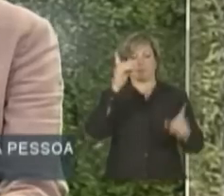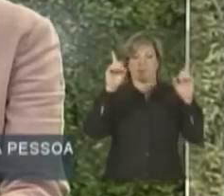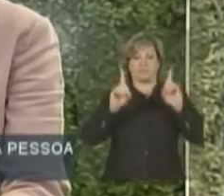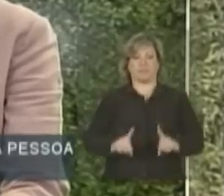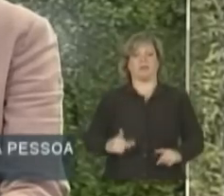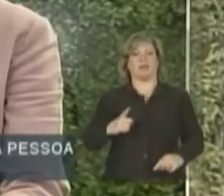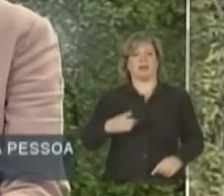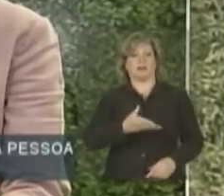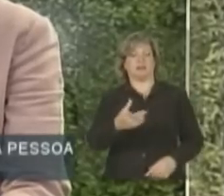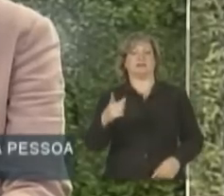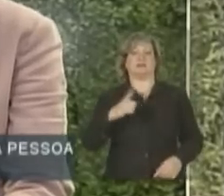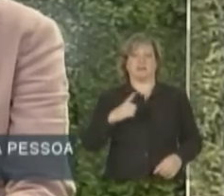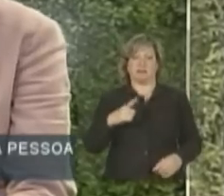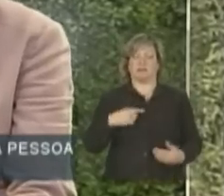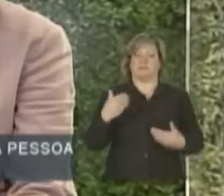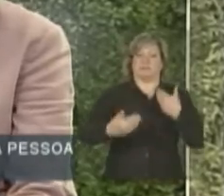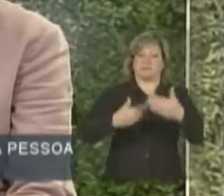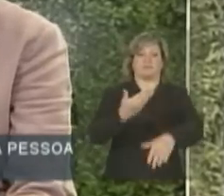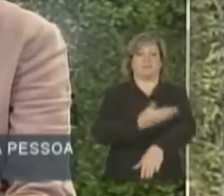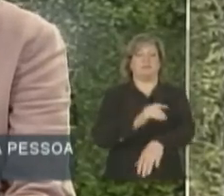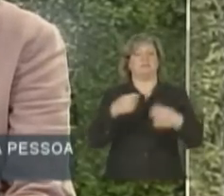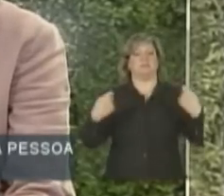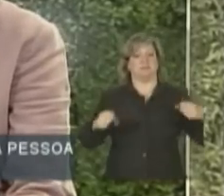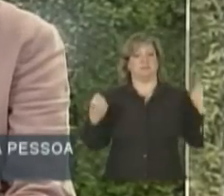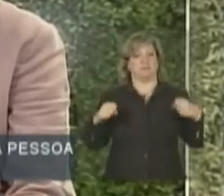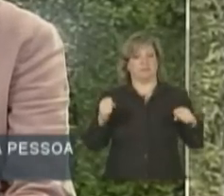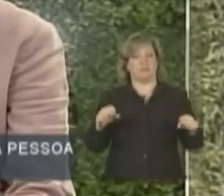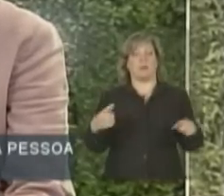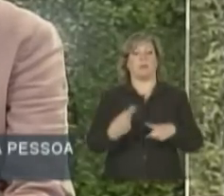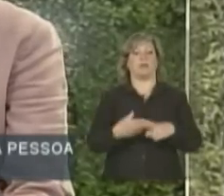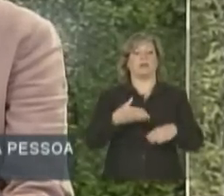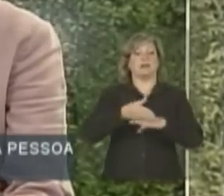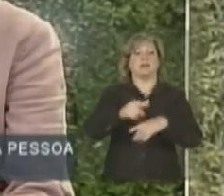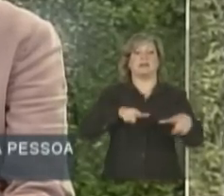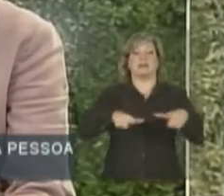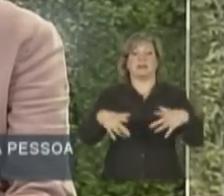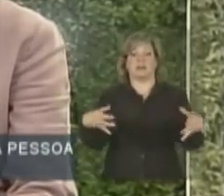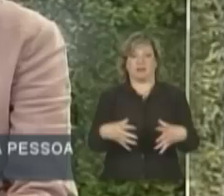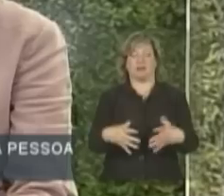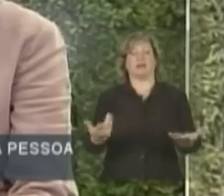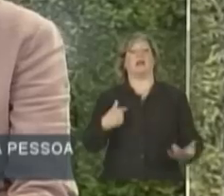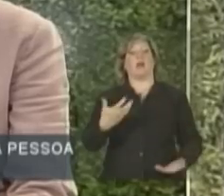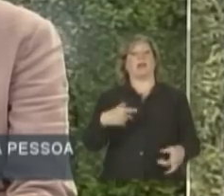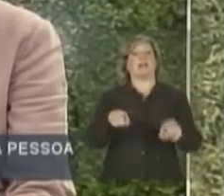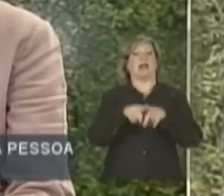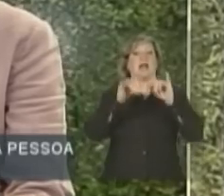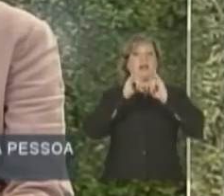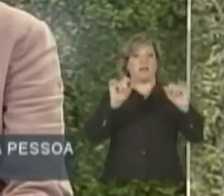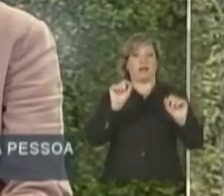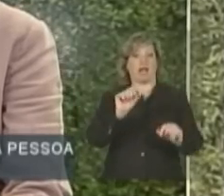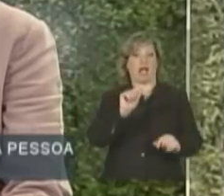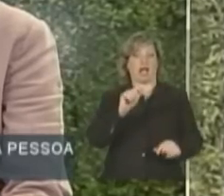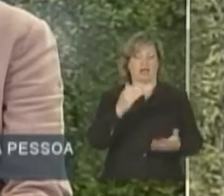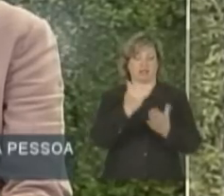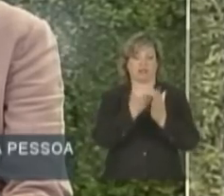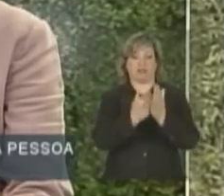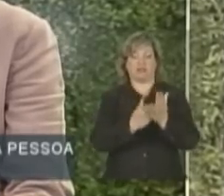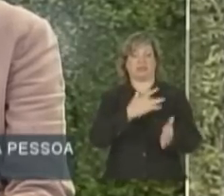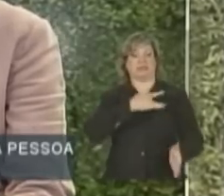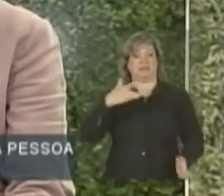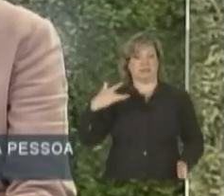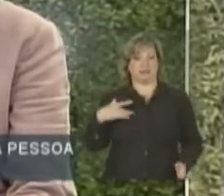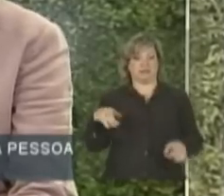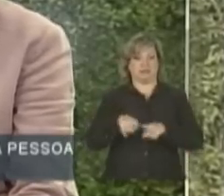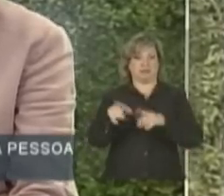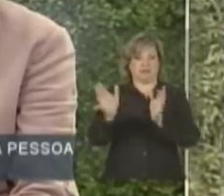condição, desenvolvem essa condição a partir das relações de trabalho. Quero também destacar na agenda da saúde todas